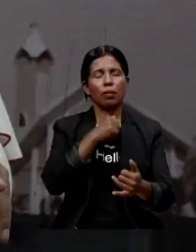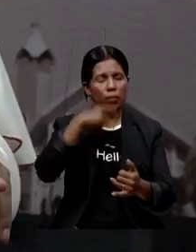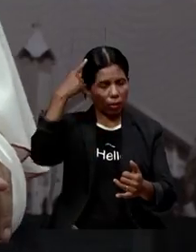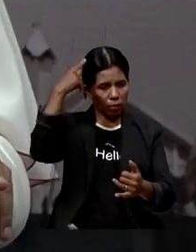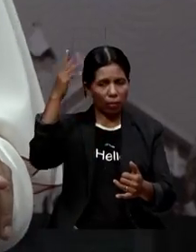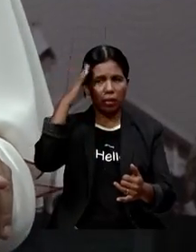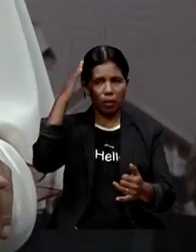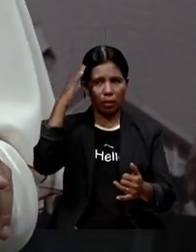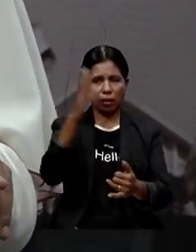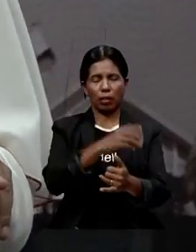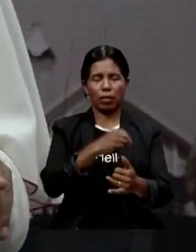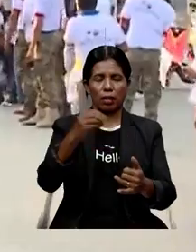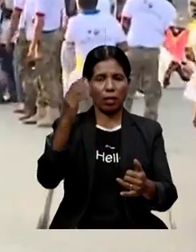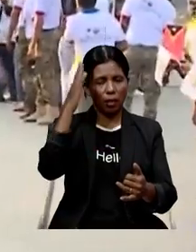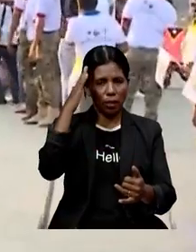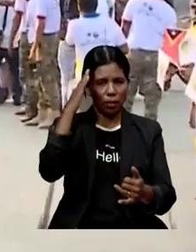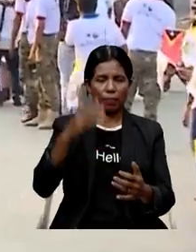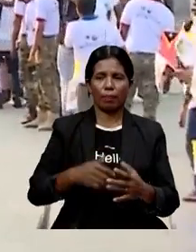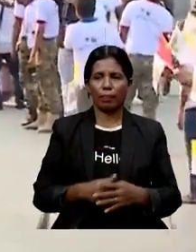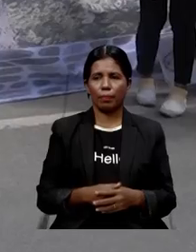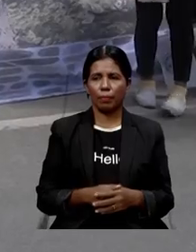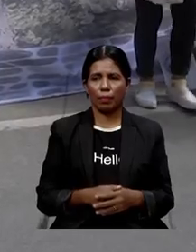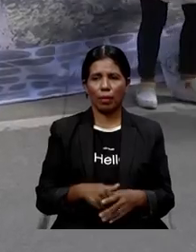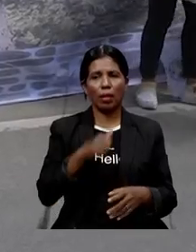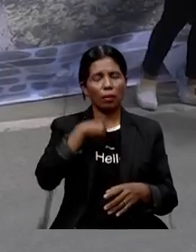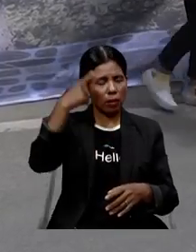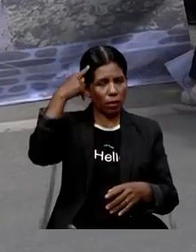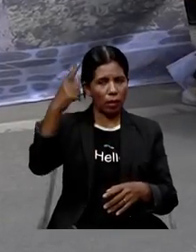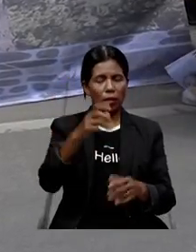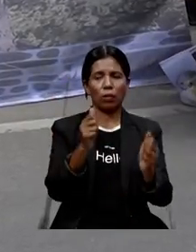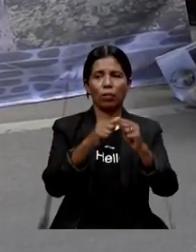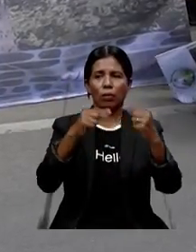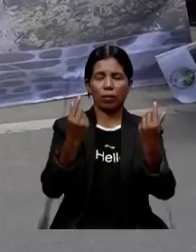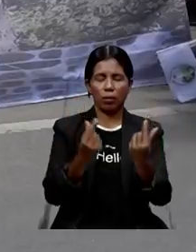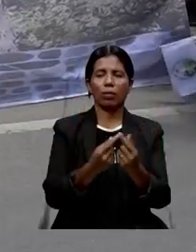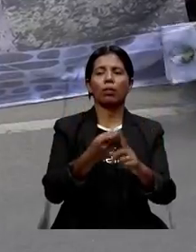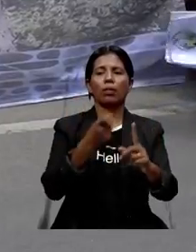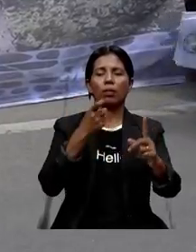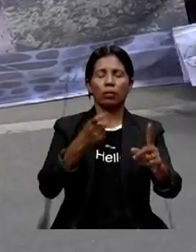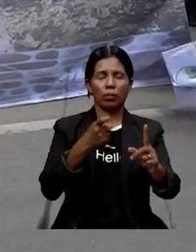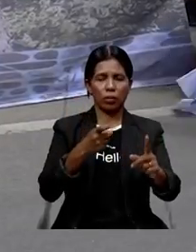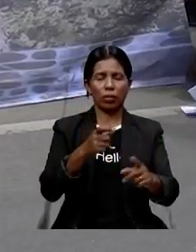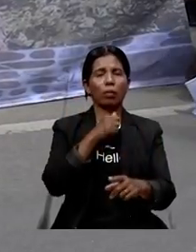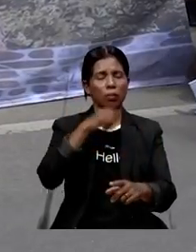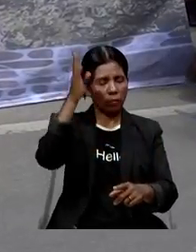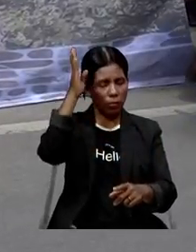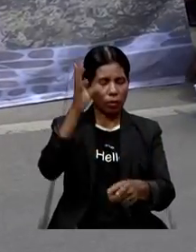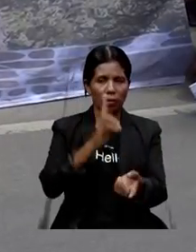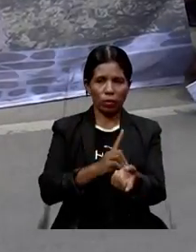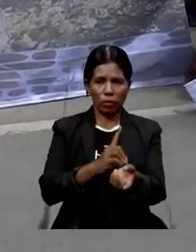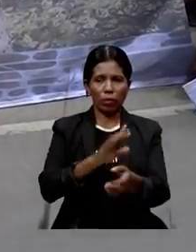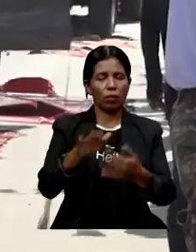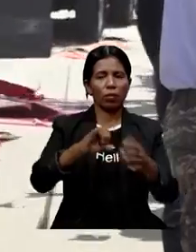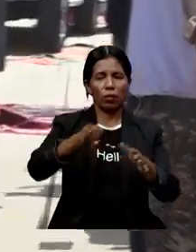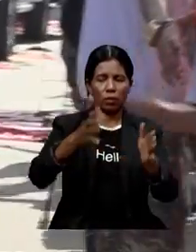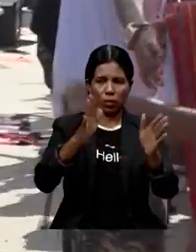nia ânimo, a saite nia chapéu. Sua Santidade Papa Francisco, Rônia Delegação Composto, Rússia Cardeal, Médico, Protocolo, no